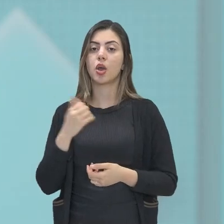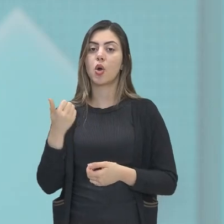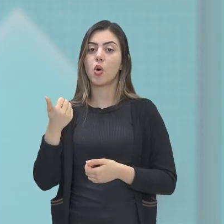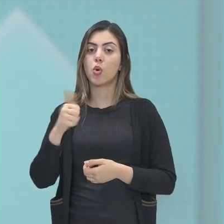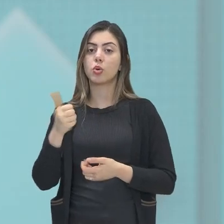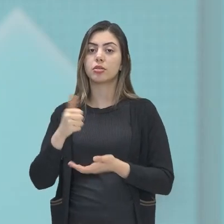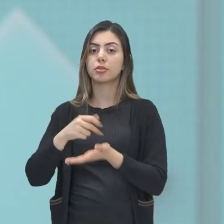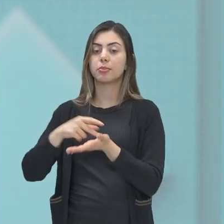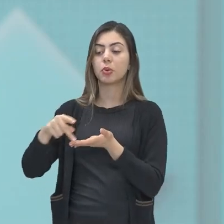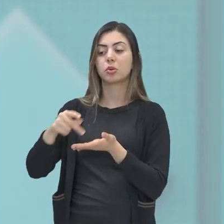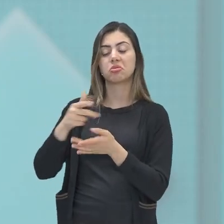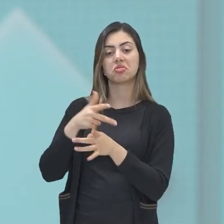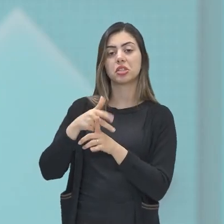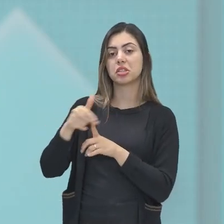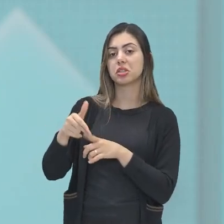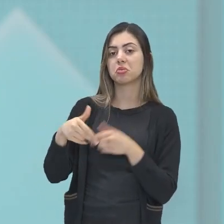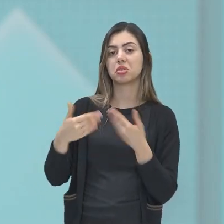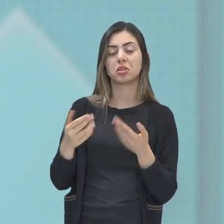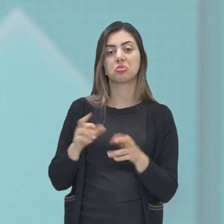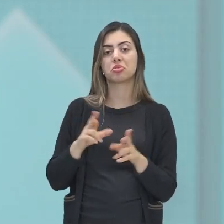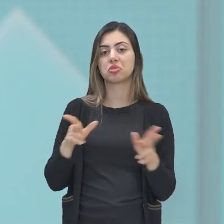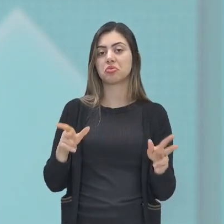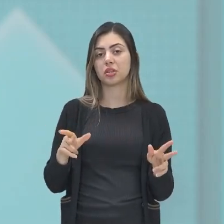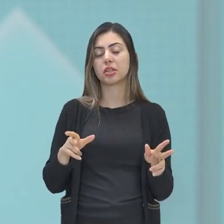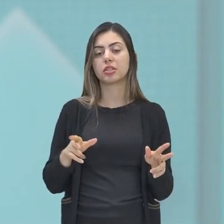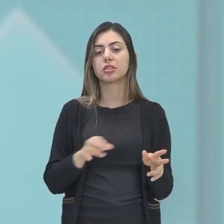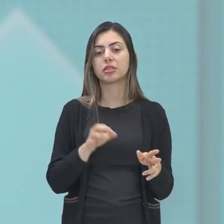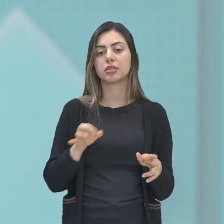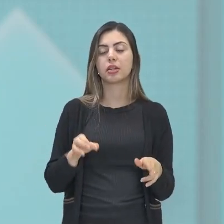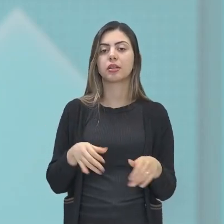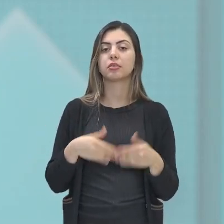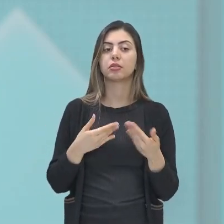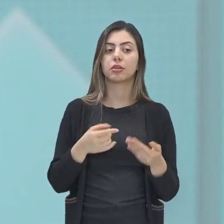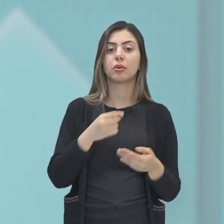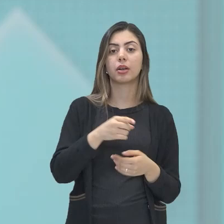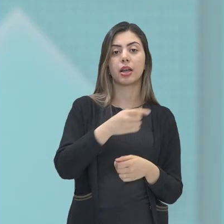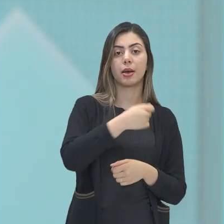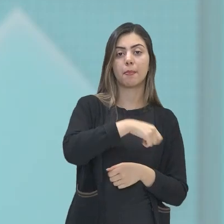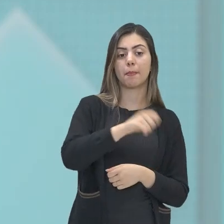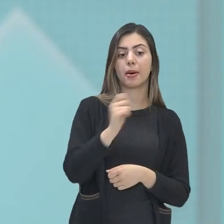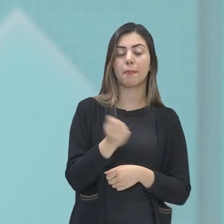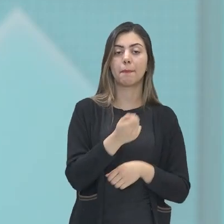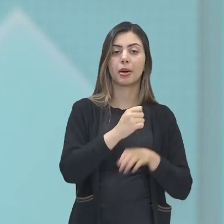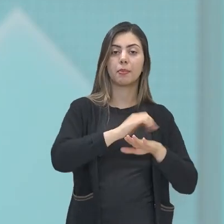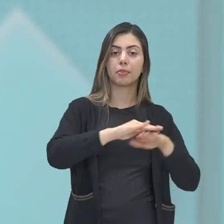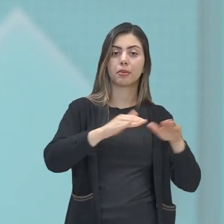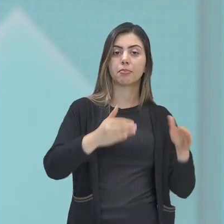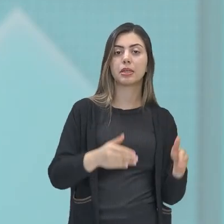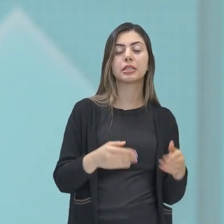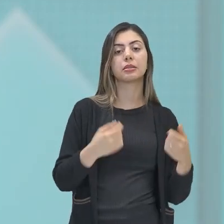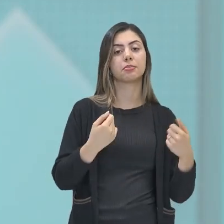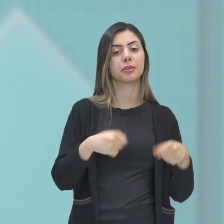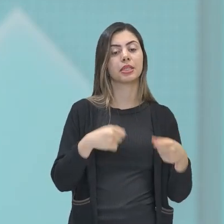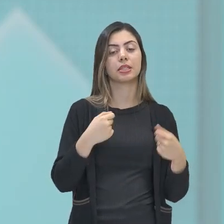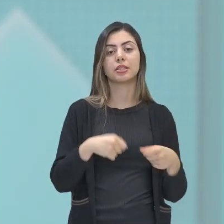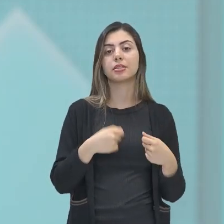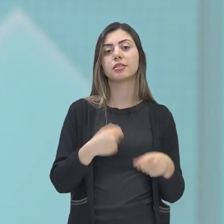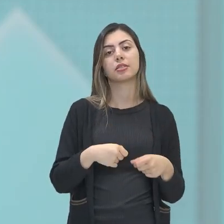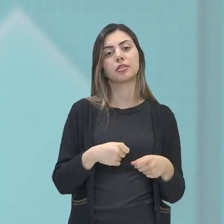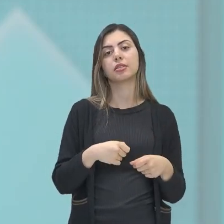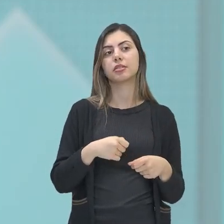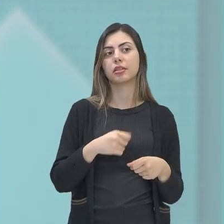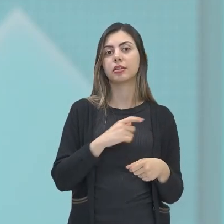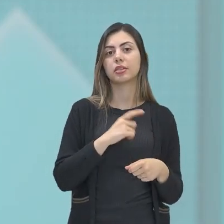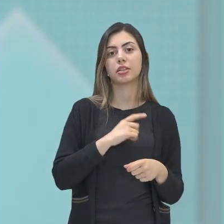ganhou. Né? Não tem que ter essa diferença. Já no tênis de mesa, não. Você precisa ter sempre, senão vai prolongando, vai